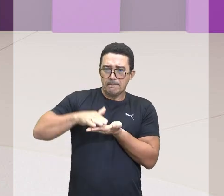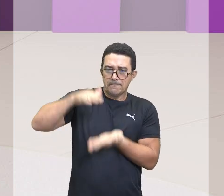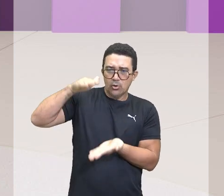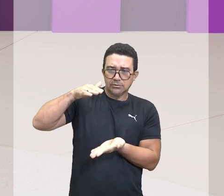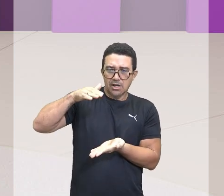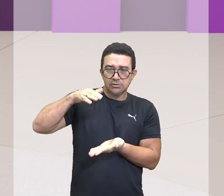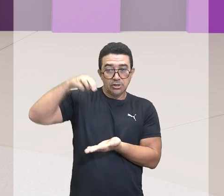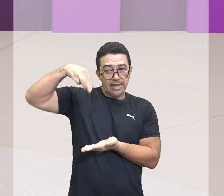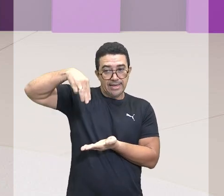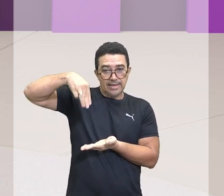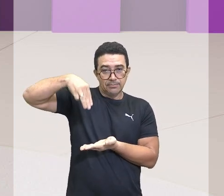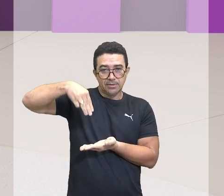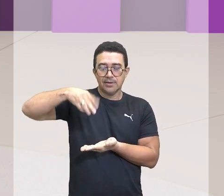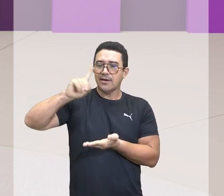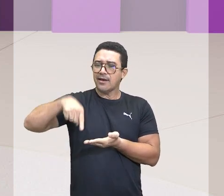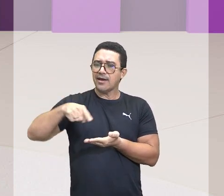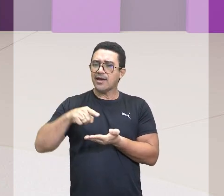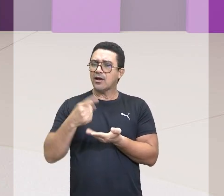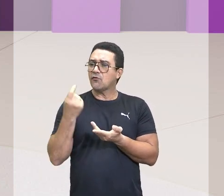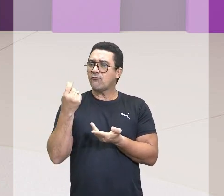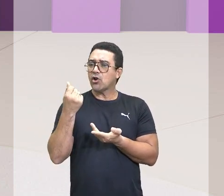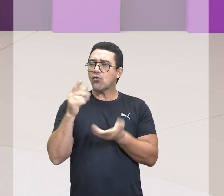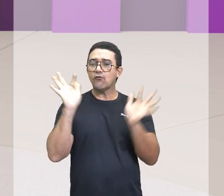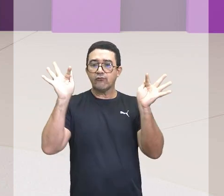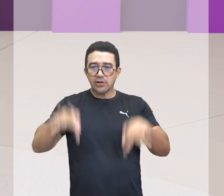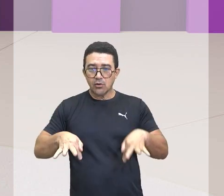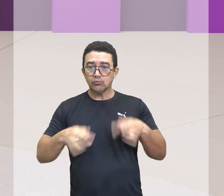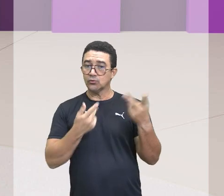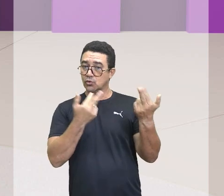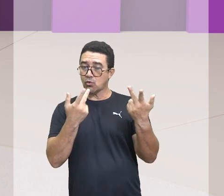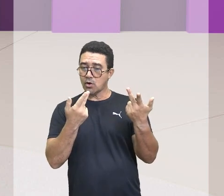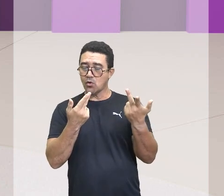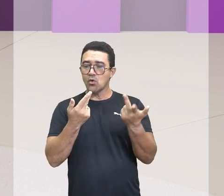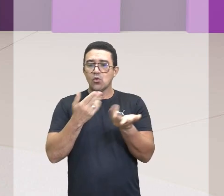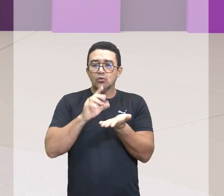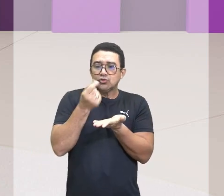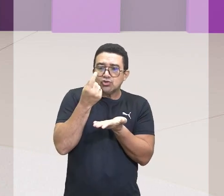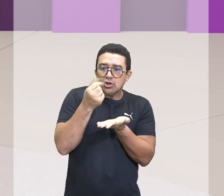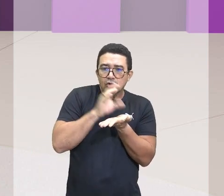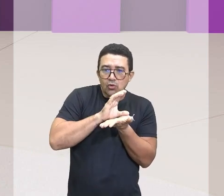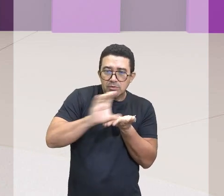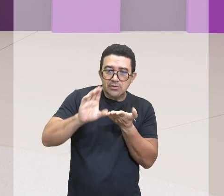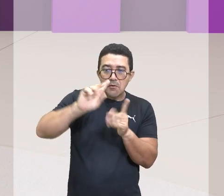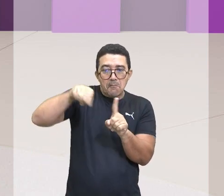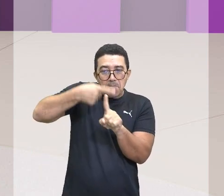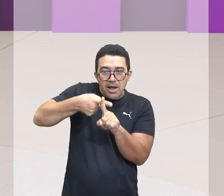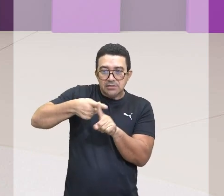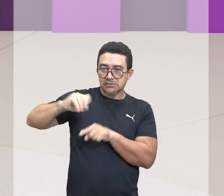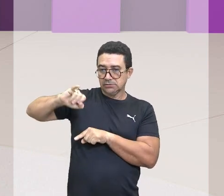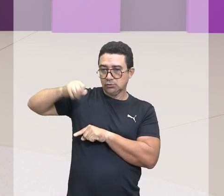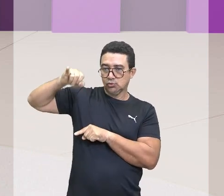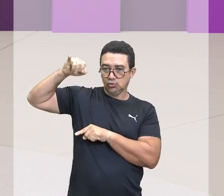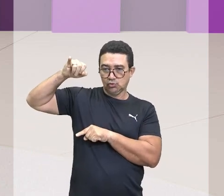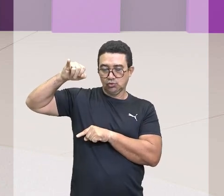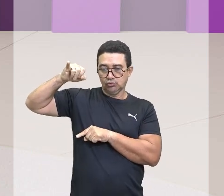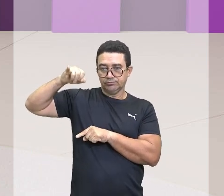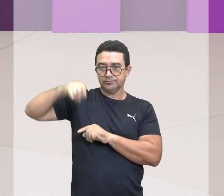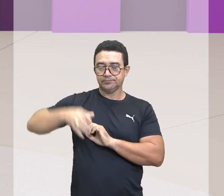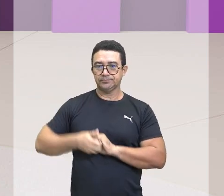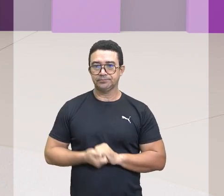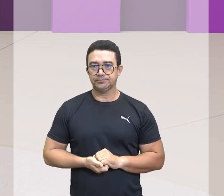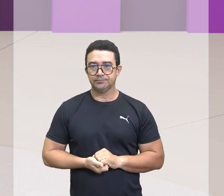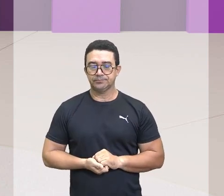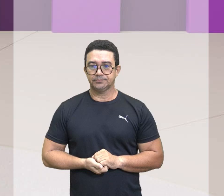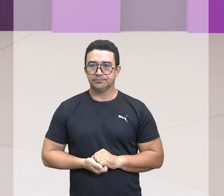que é o valor final, vai ser igual ao capital, o valor inicial, mais os juros que você acabou de calcular com